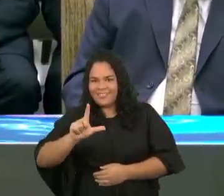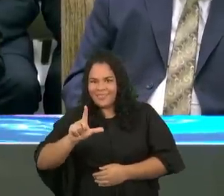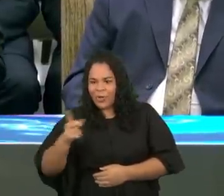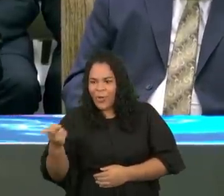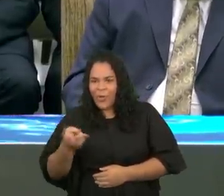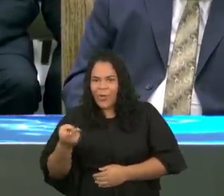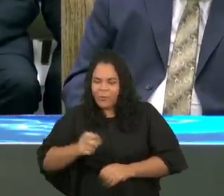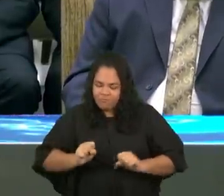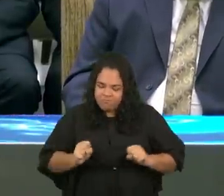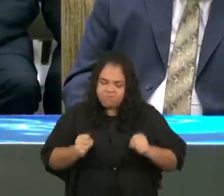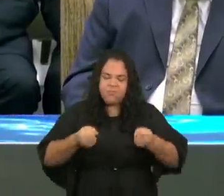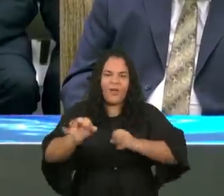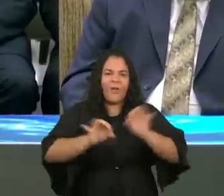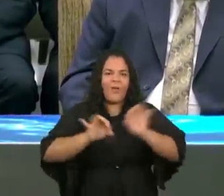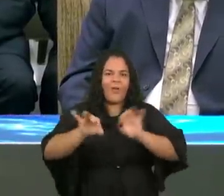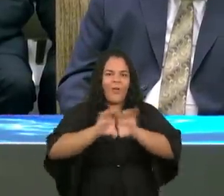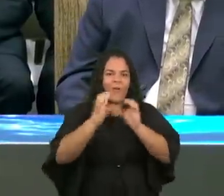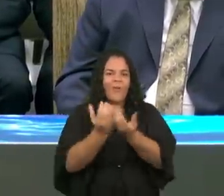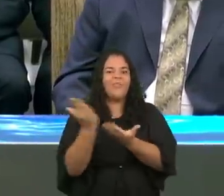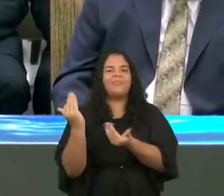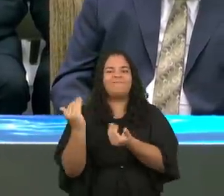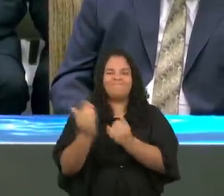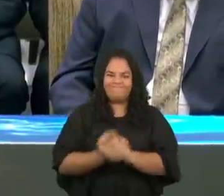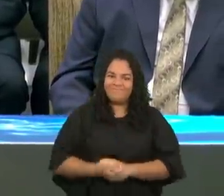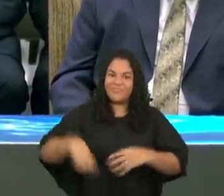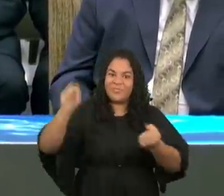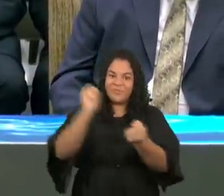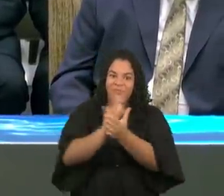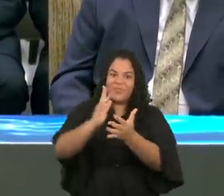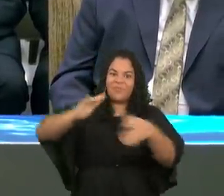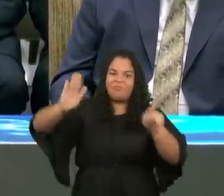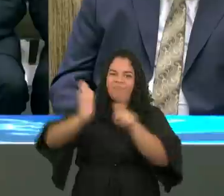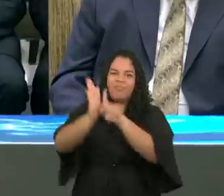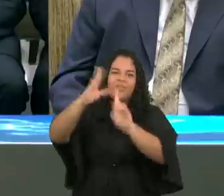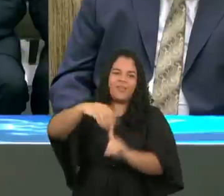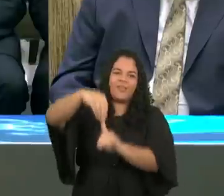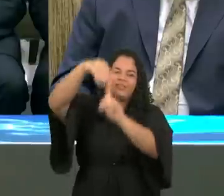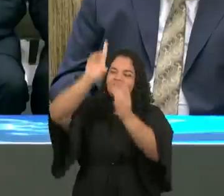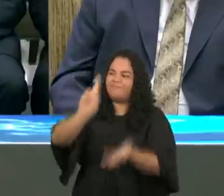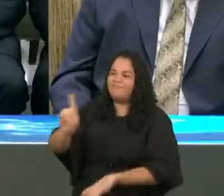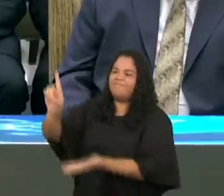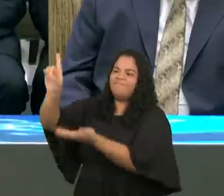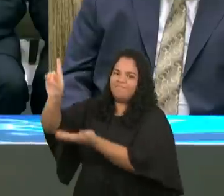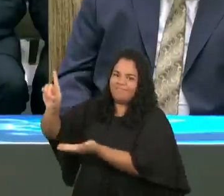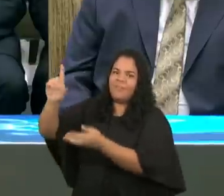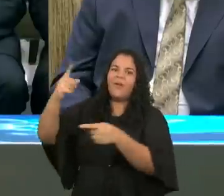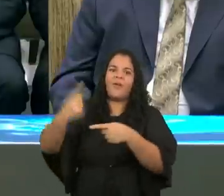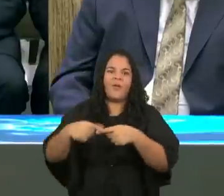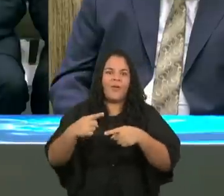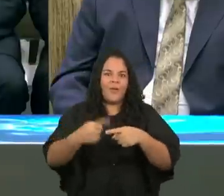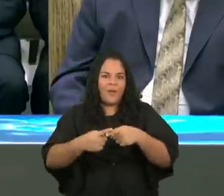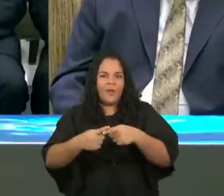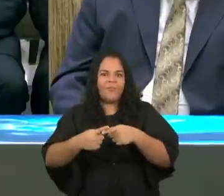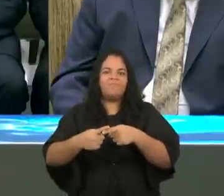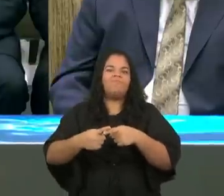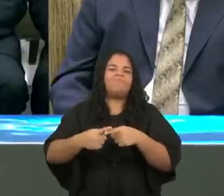Louvamos a Deus por isso. A Deus toda glória esta noite, pelo que foi este congresso até agora.